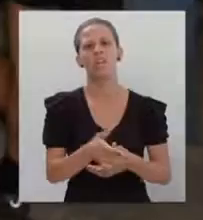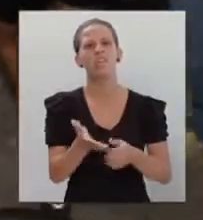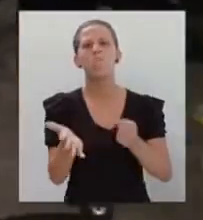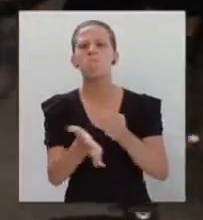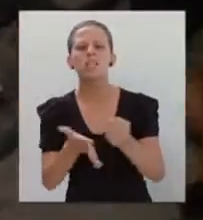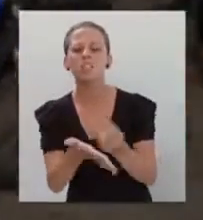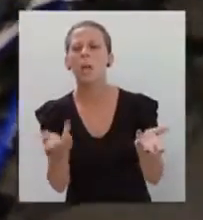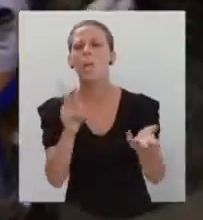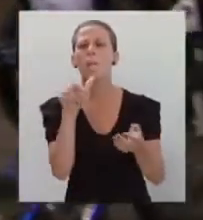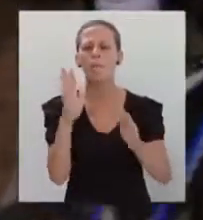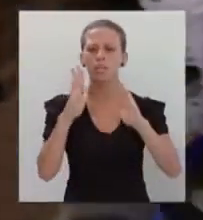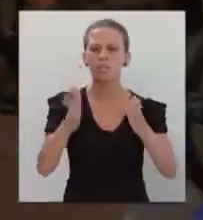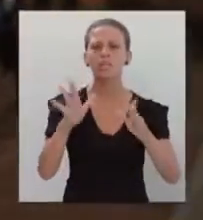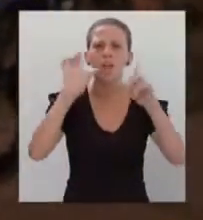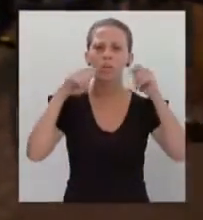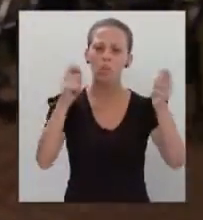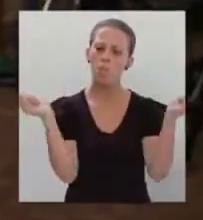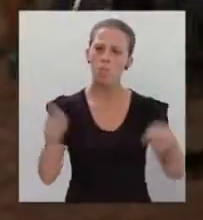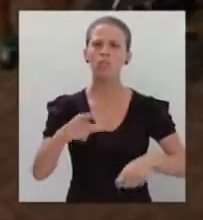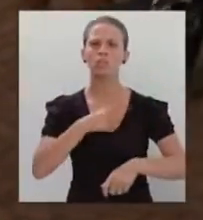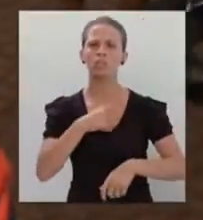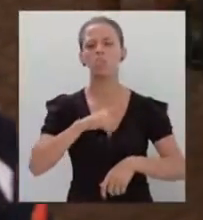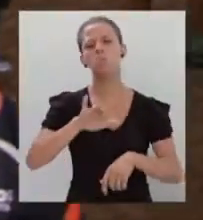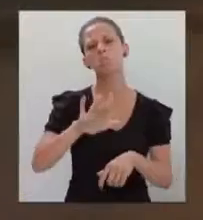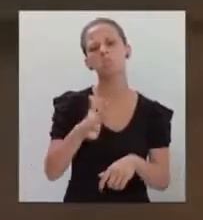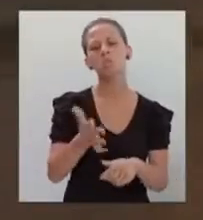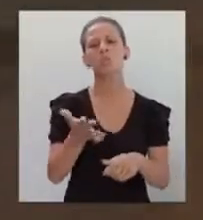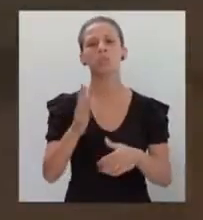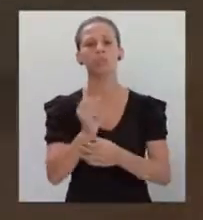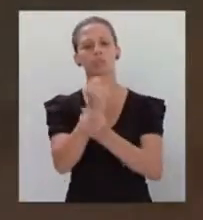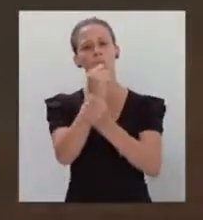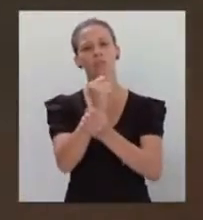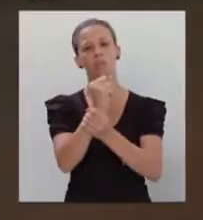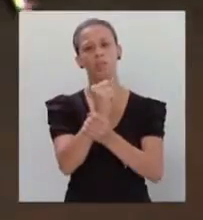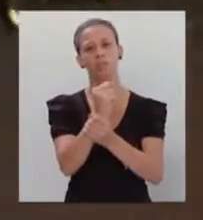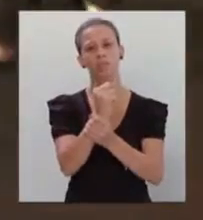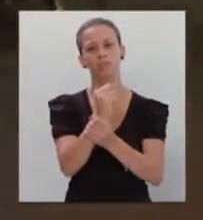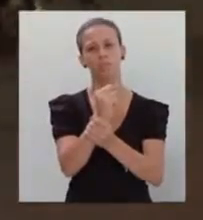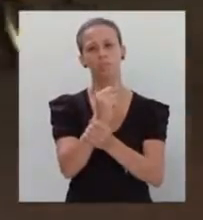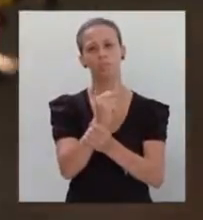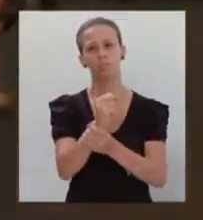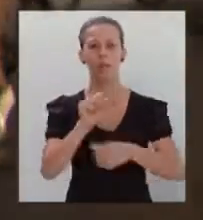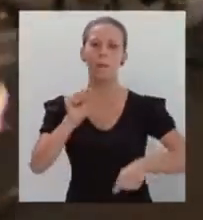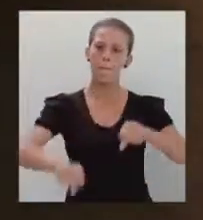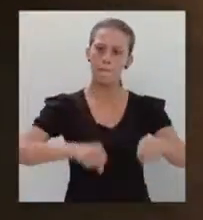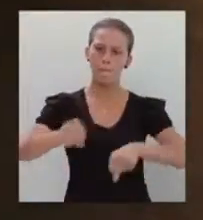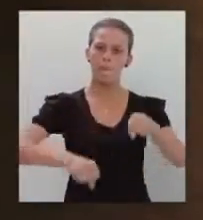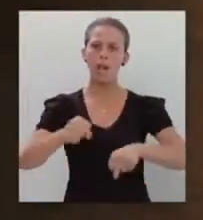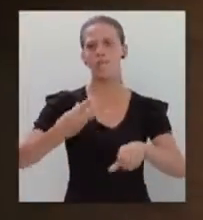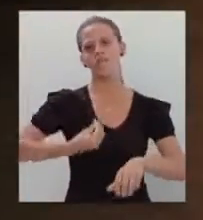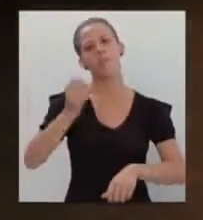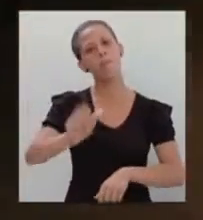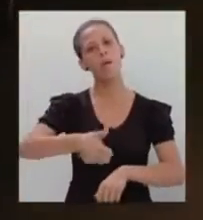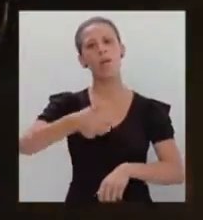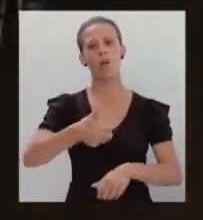básicas para que ciclistas alagoanos possam ter, no mínimo, a segurança de, através das pedaladas, viver